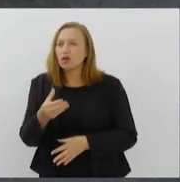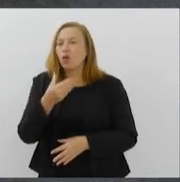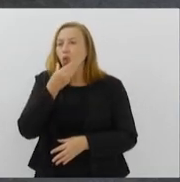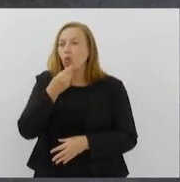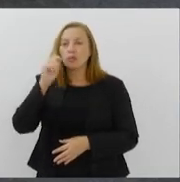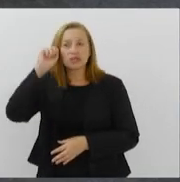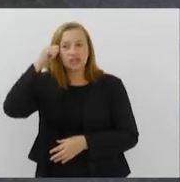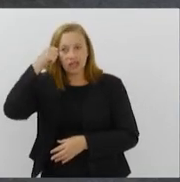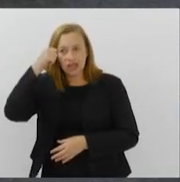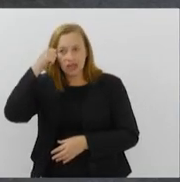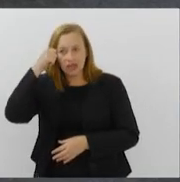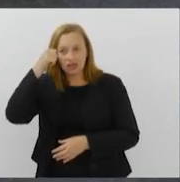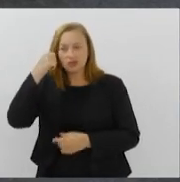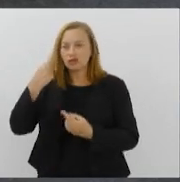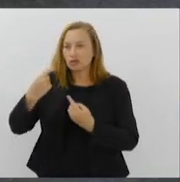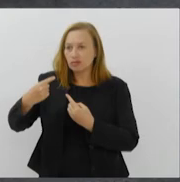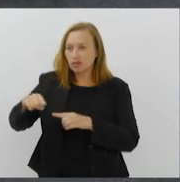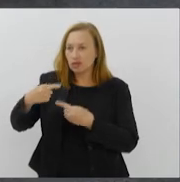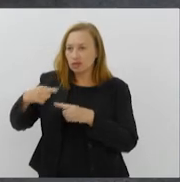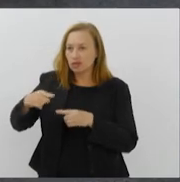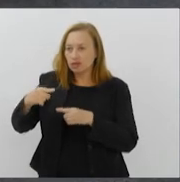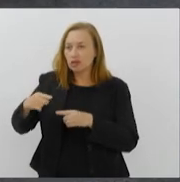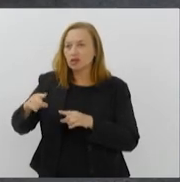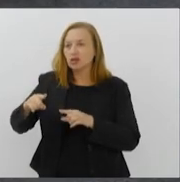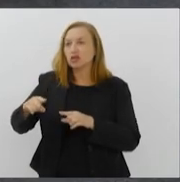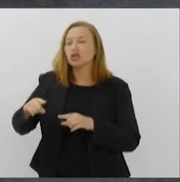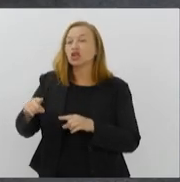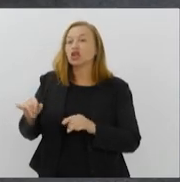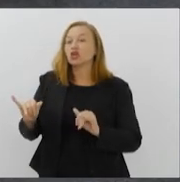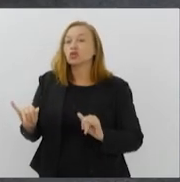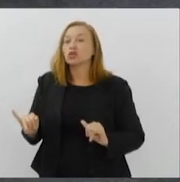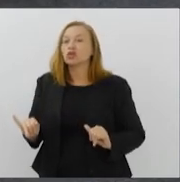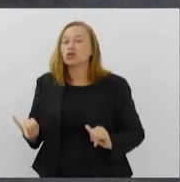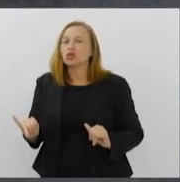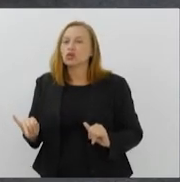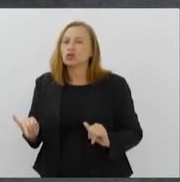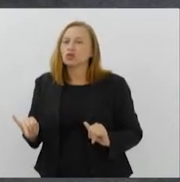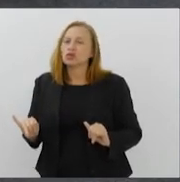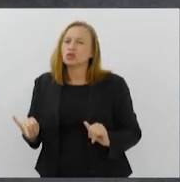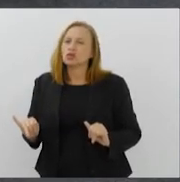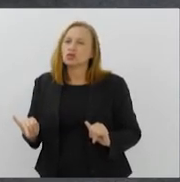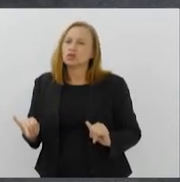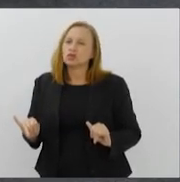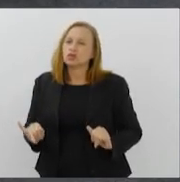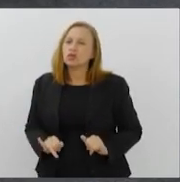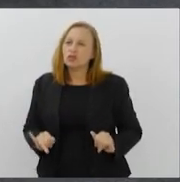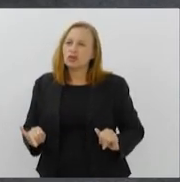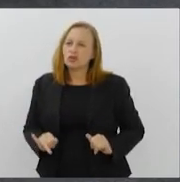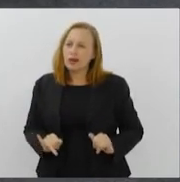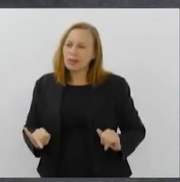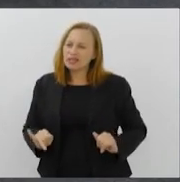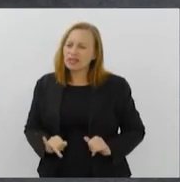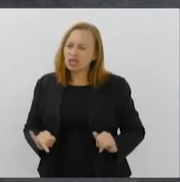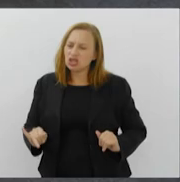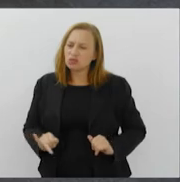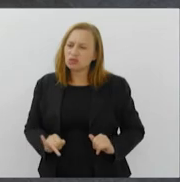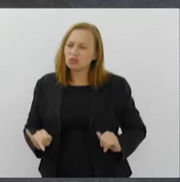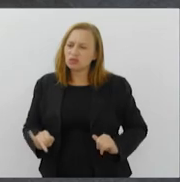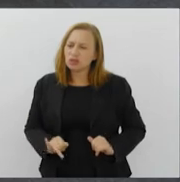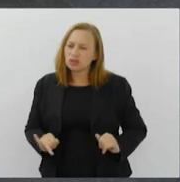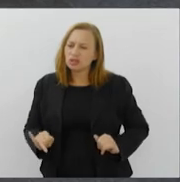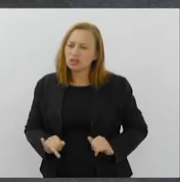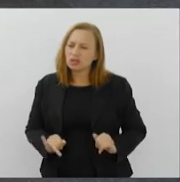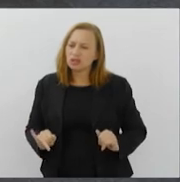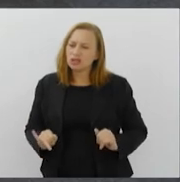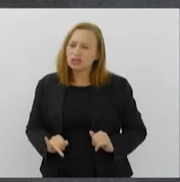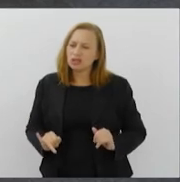negro que foi perseguido e sofreu capacitismo por conta das suas posições firmes. Então, valorizar a obra de